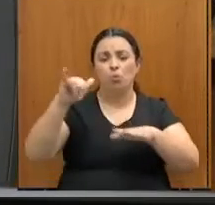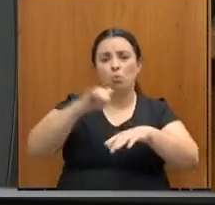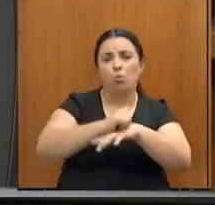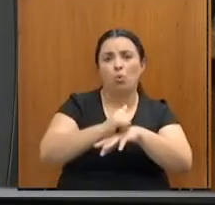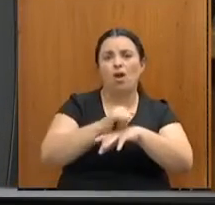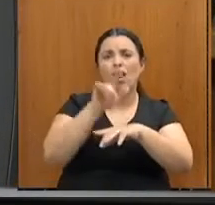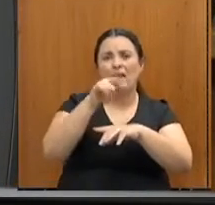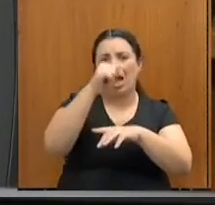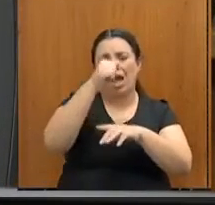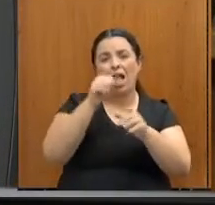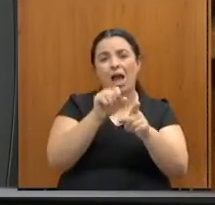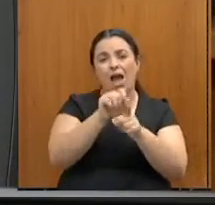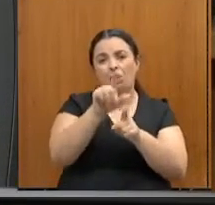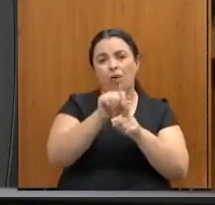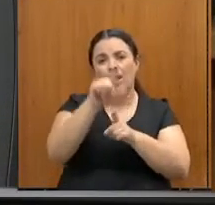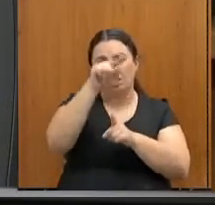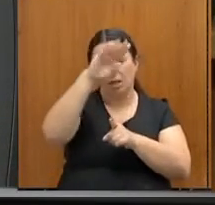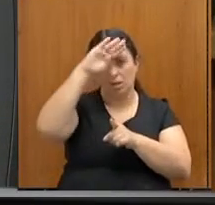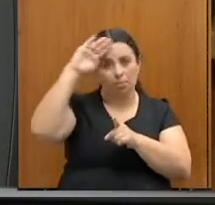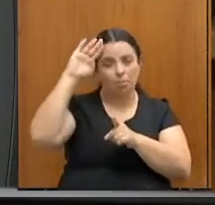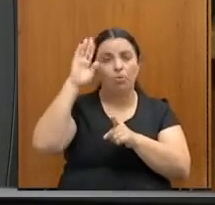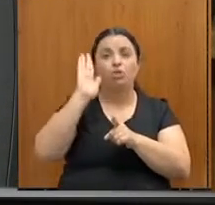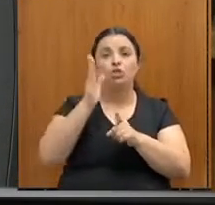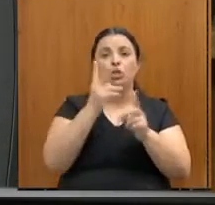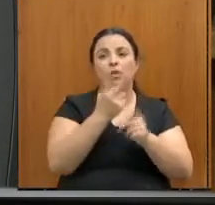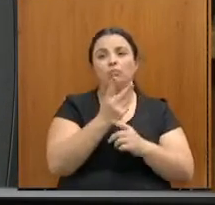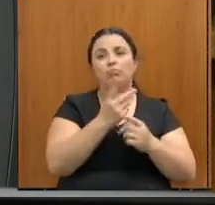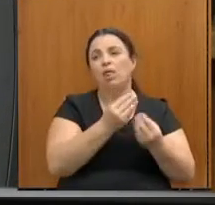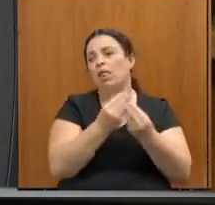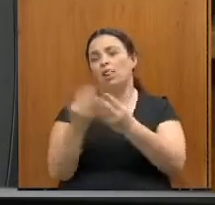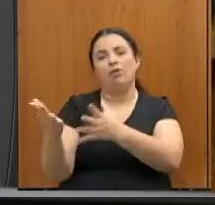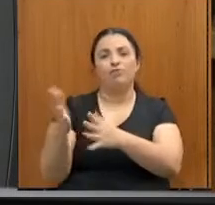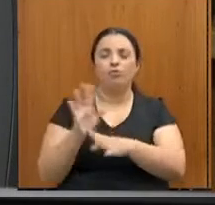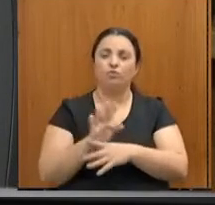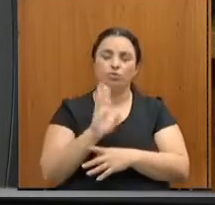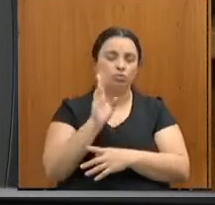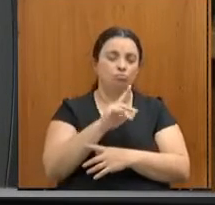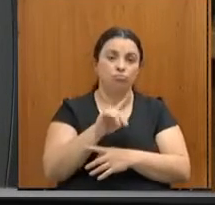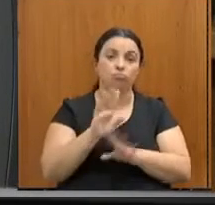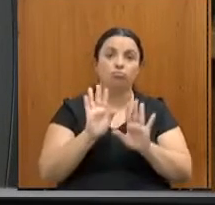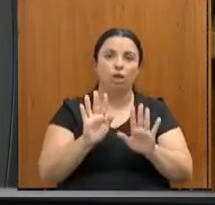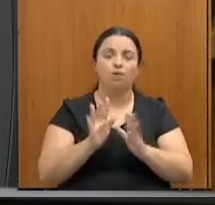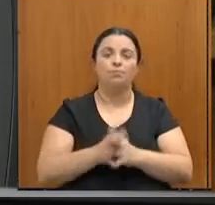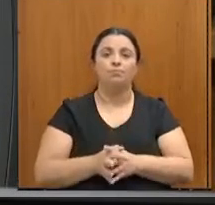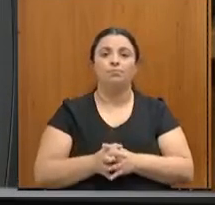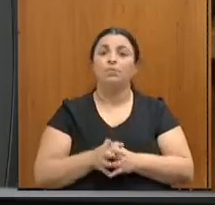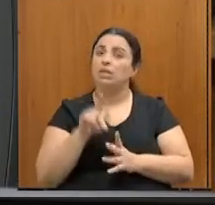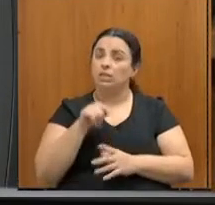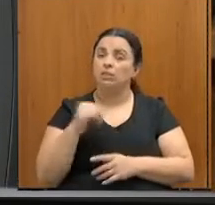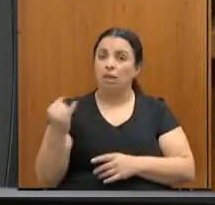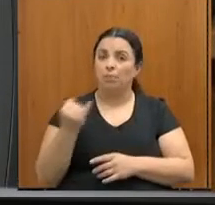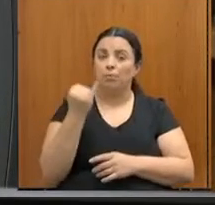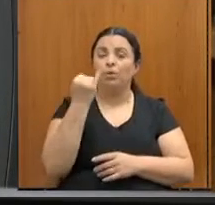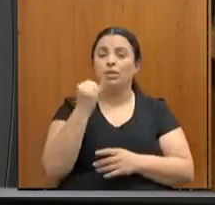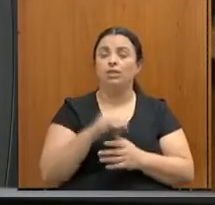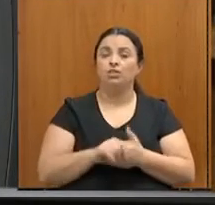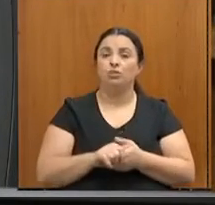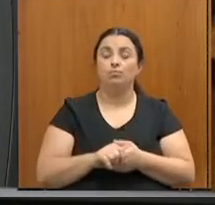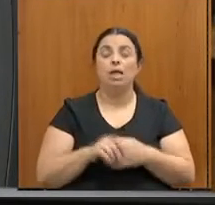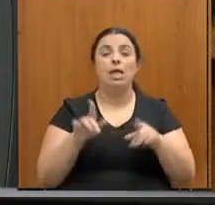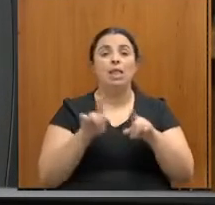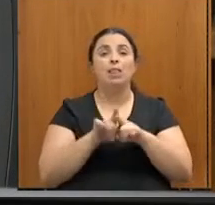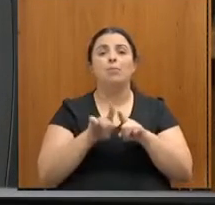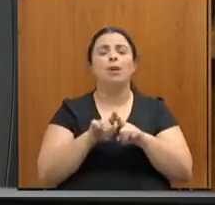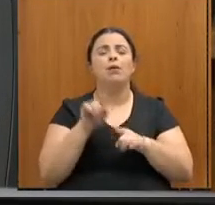você é uma medida importante de austeridade a outra que o senhor pode verificar foi